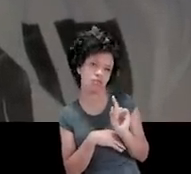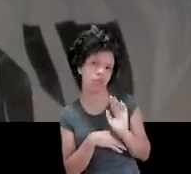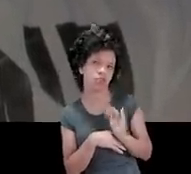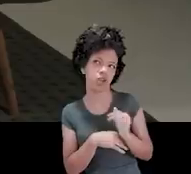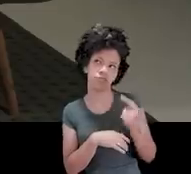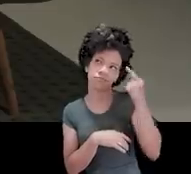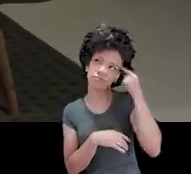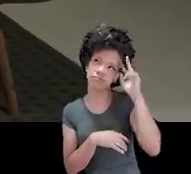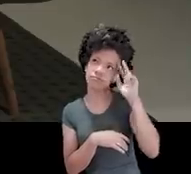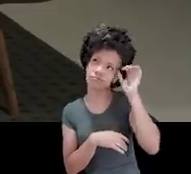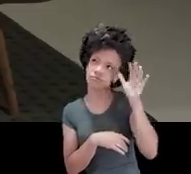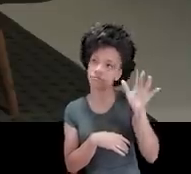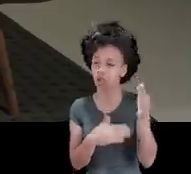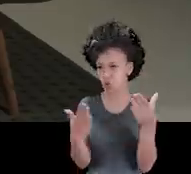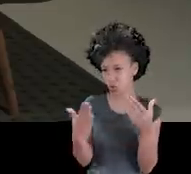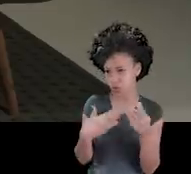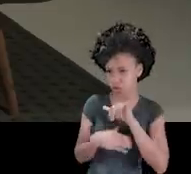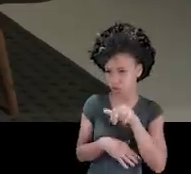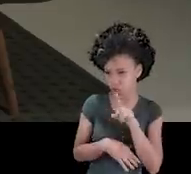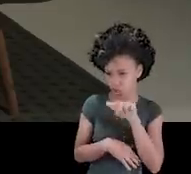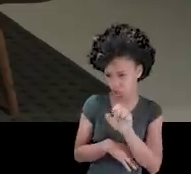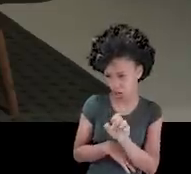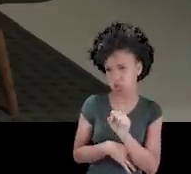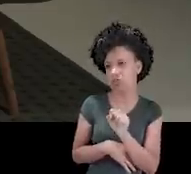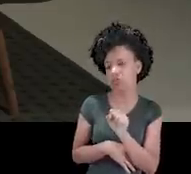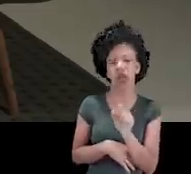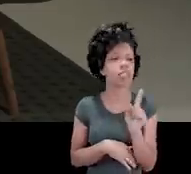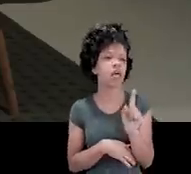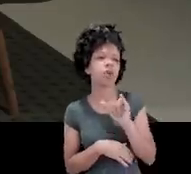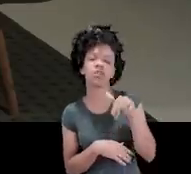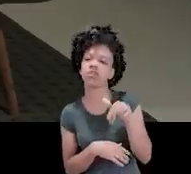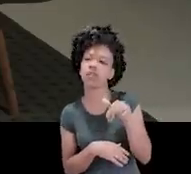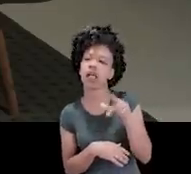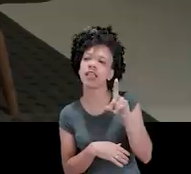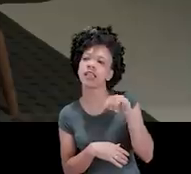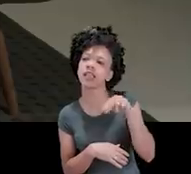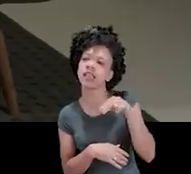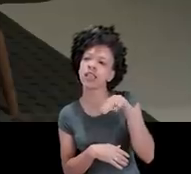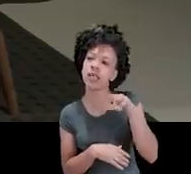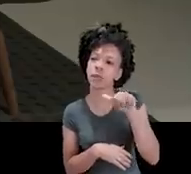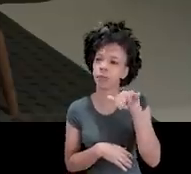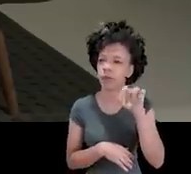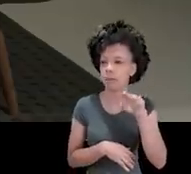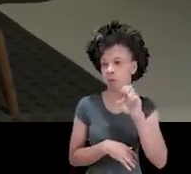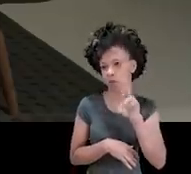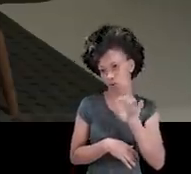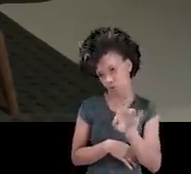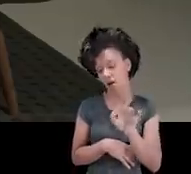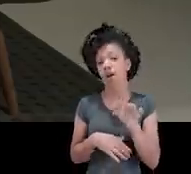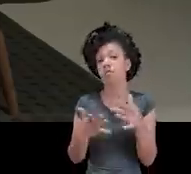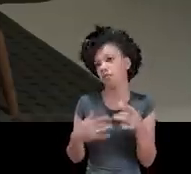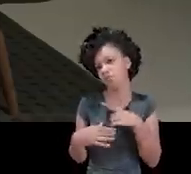um filminho na cabeça. Mesmo comparando ela com a Jada Smith... Mesmo não, já admite, assim, não, com a eu Demi sei Moore. Do filme, né? Com a Demi Moore, que é uma pessoa mais a ver com